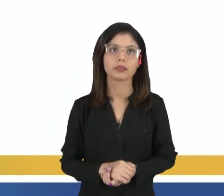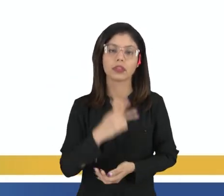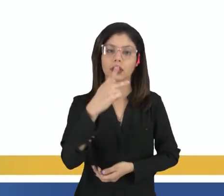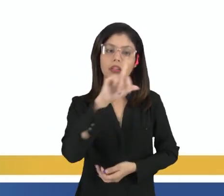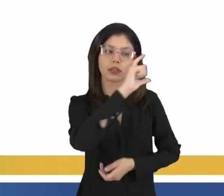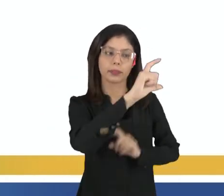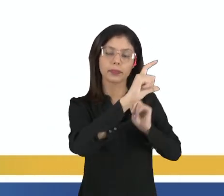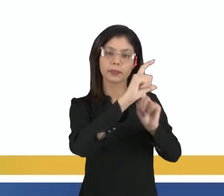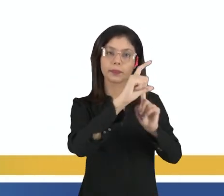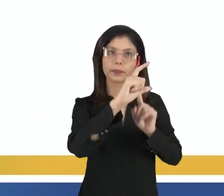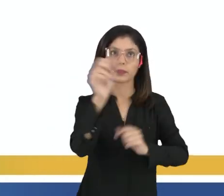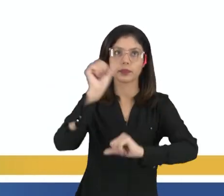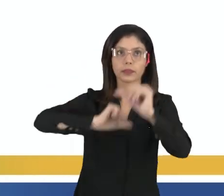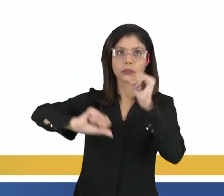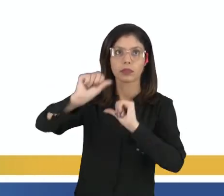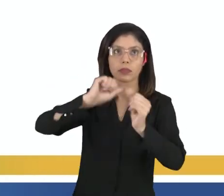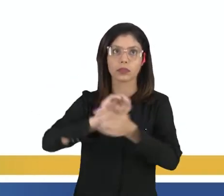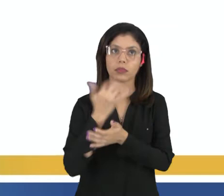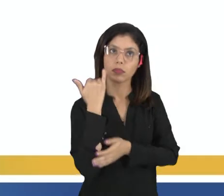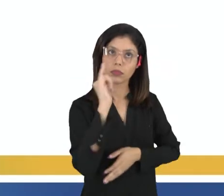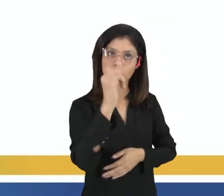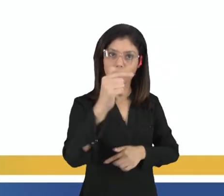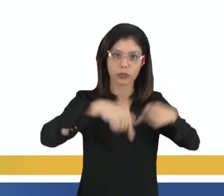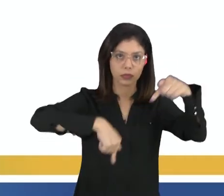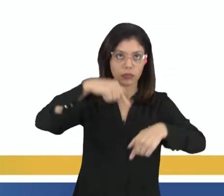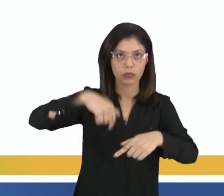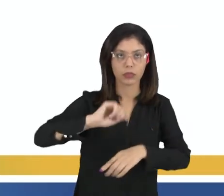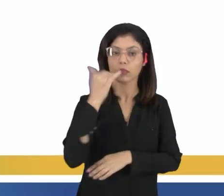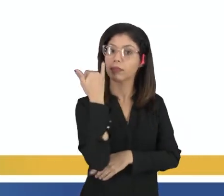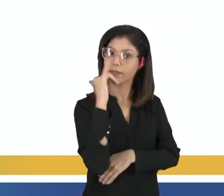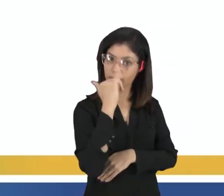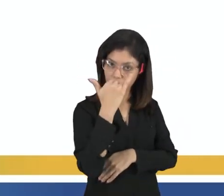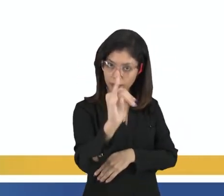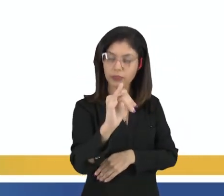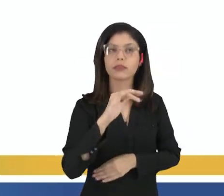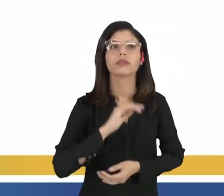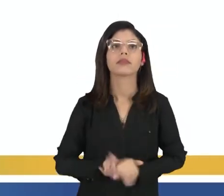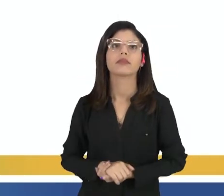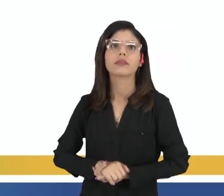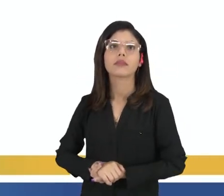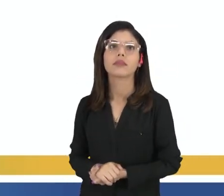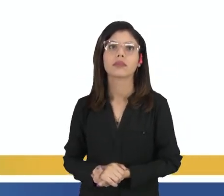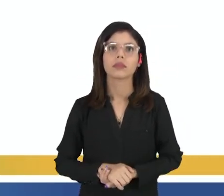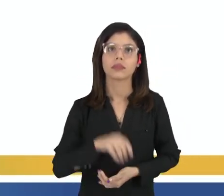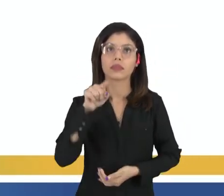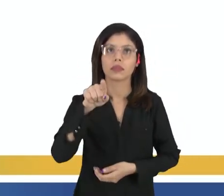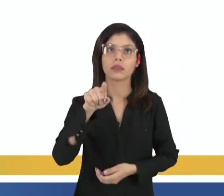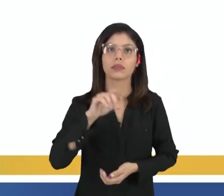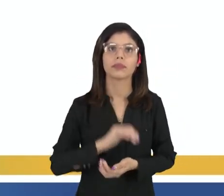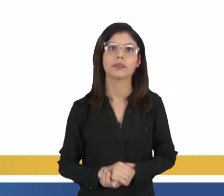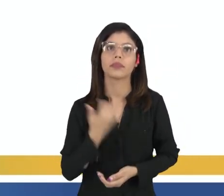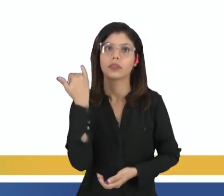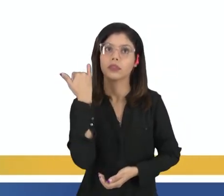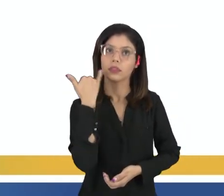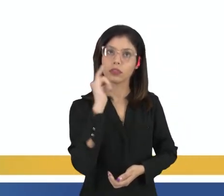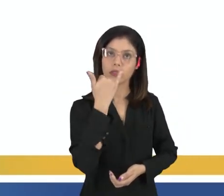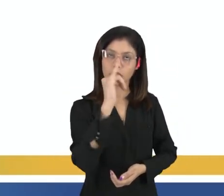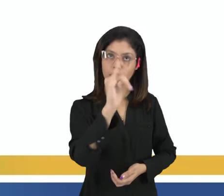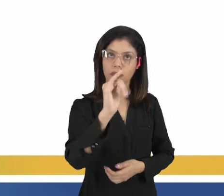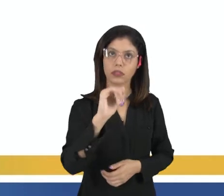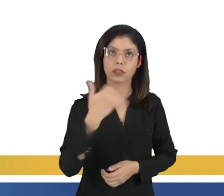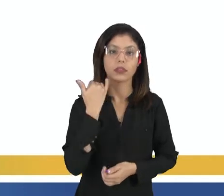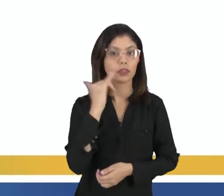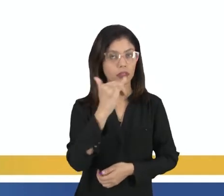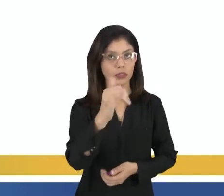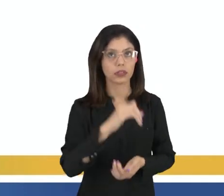pilha, nós temos a transformação de energia química em elétrica e na eletrólise nós temos a transformação